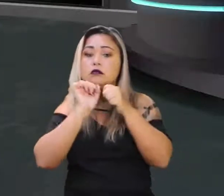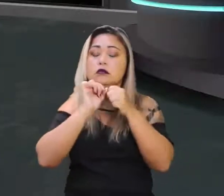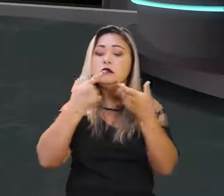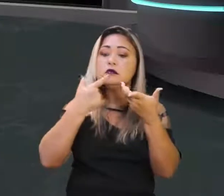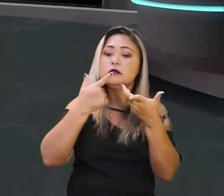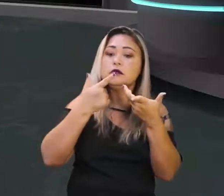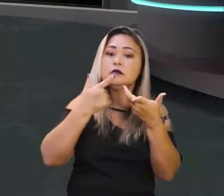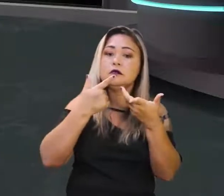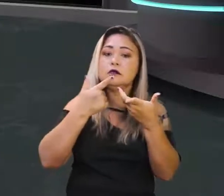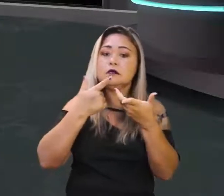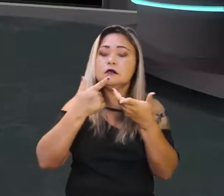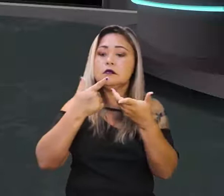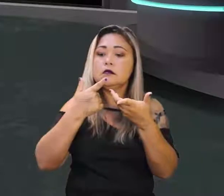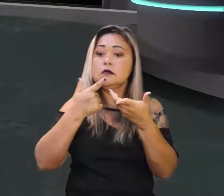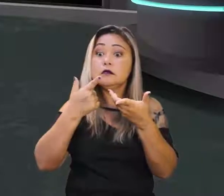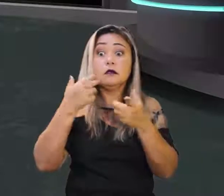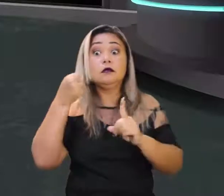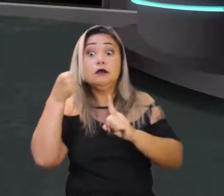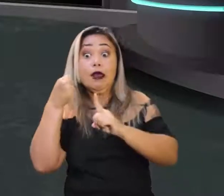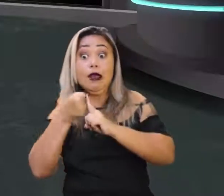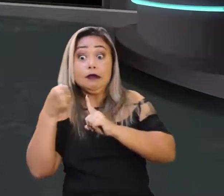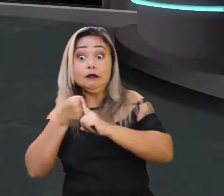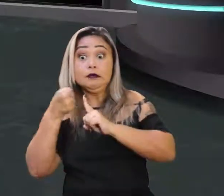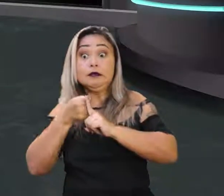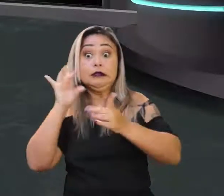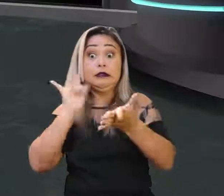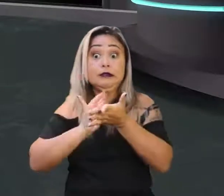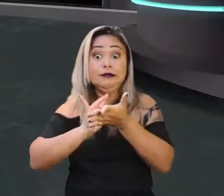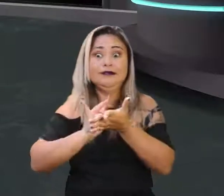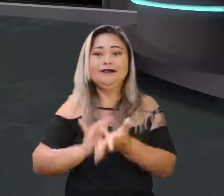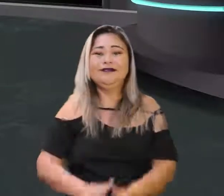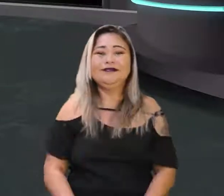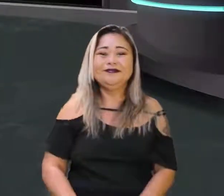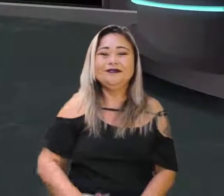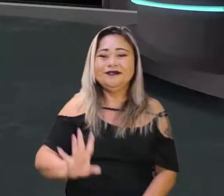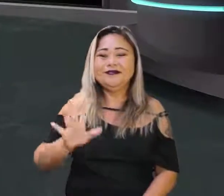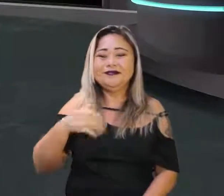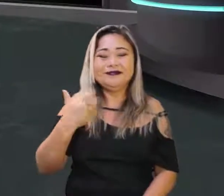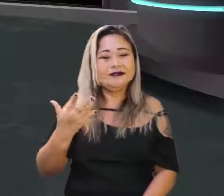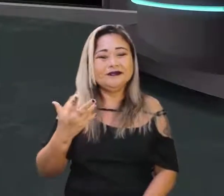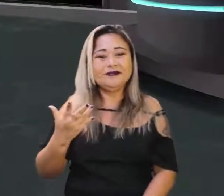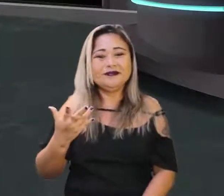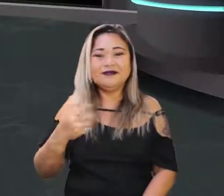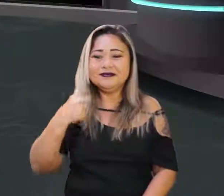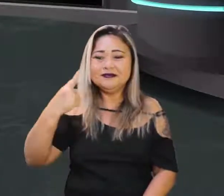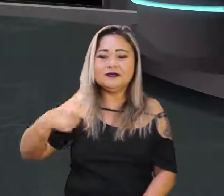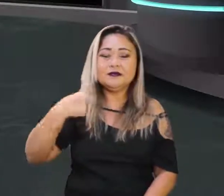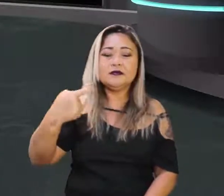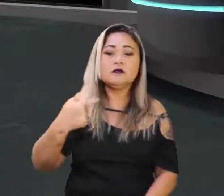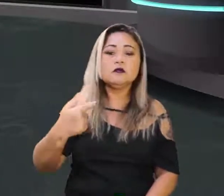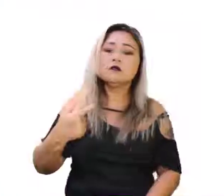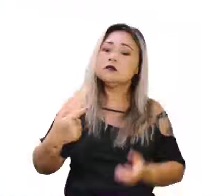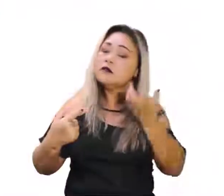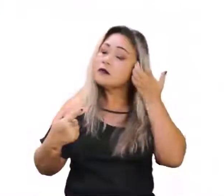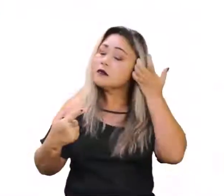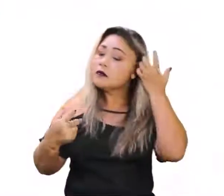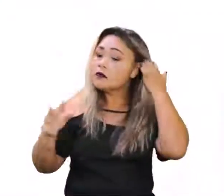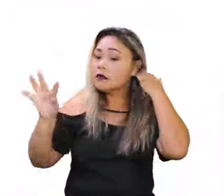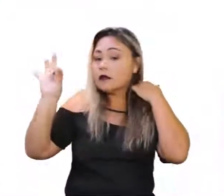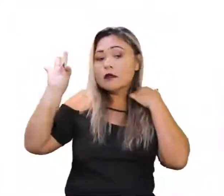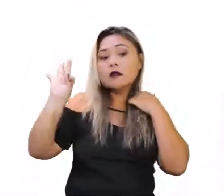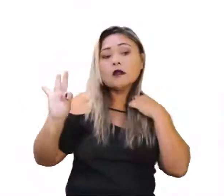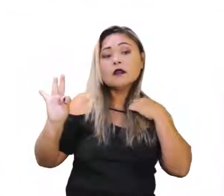para bater de verdade. Certo, então vamos lá dar sequência aqui no